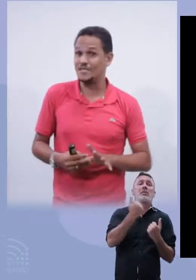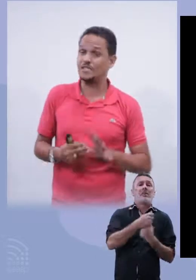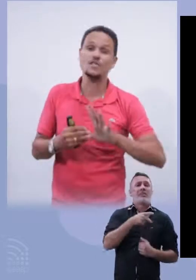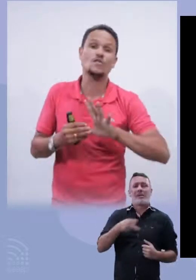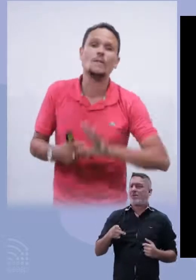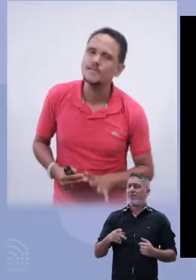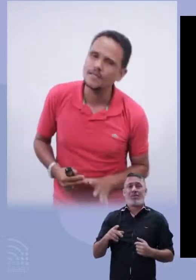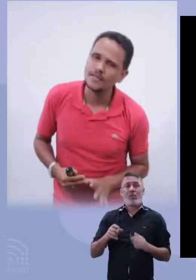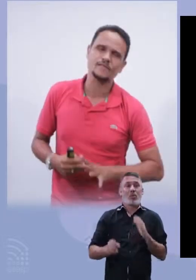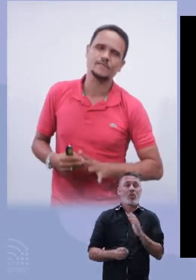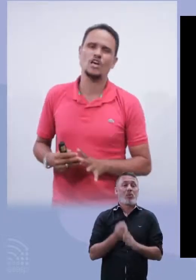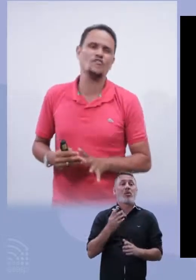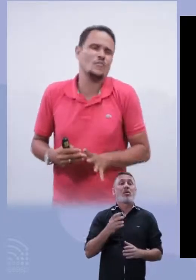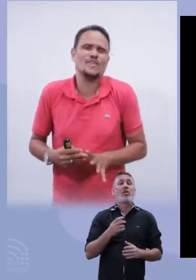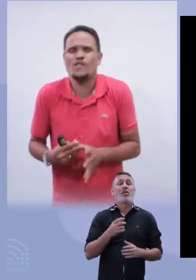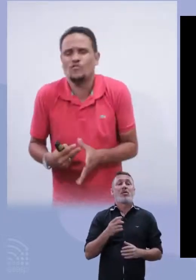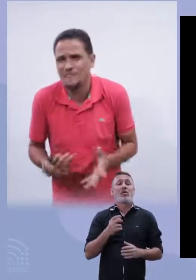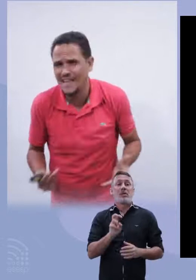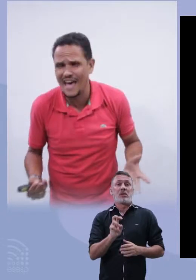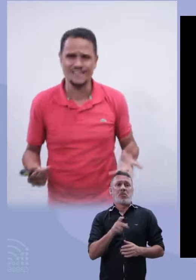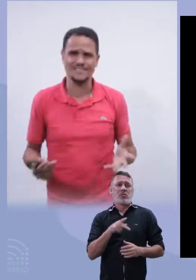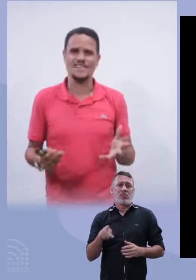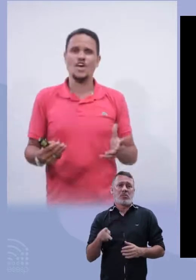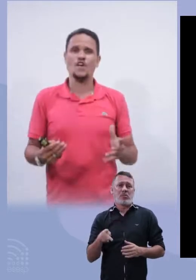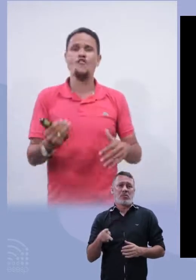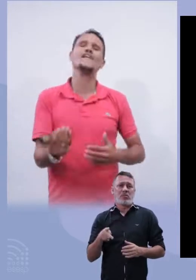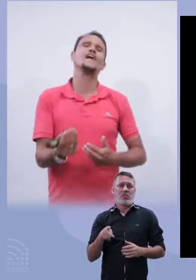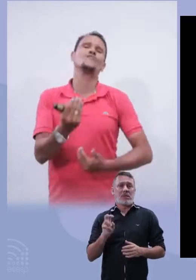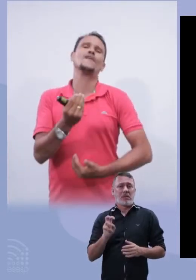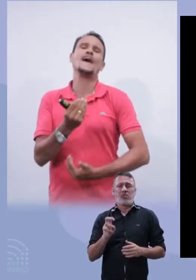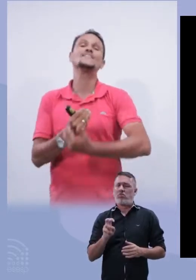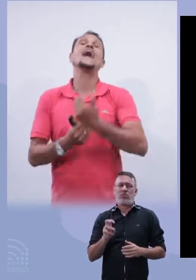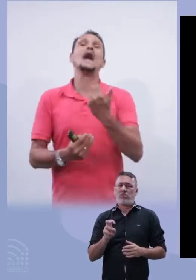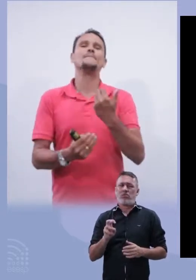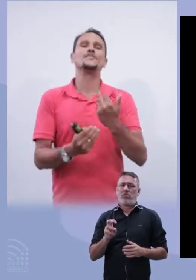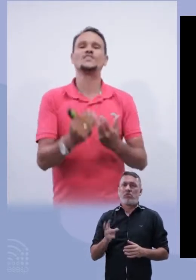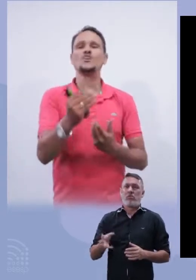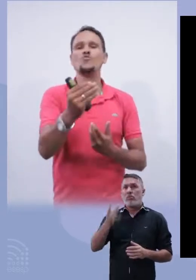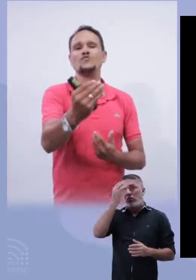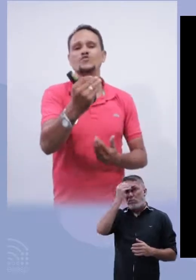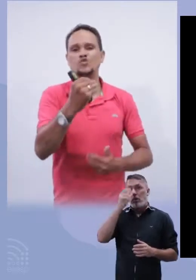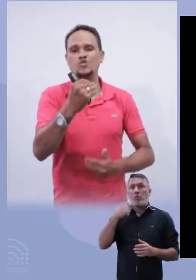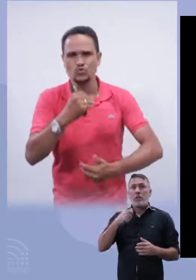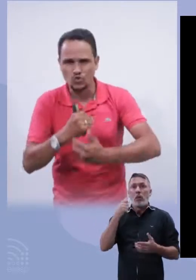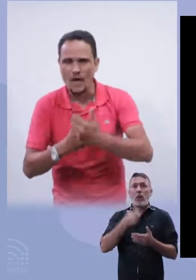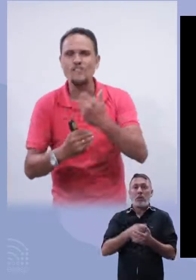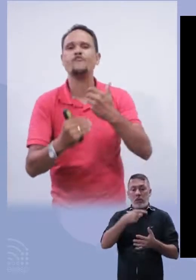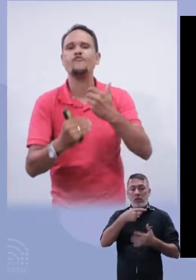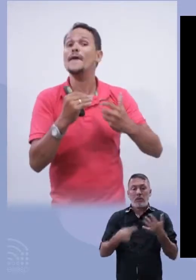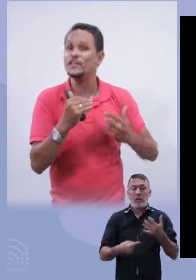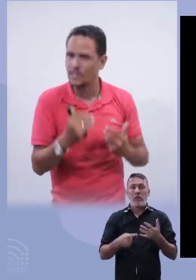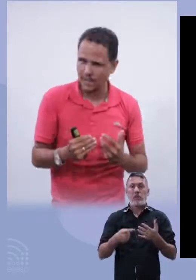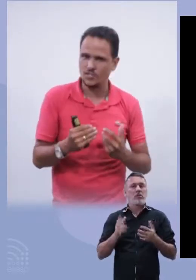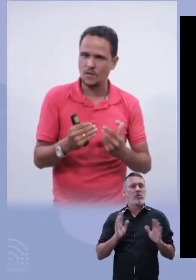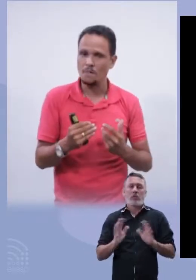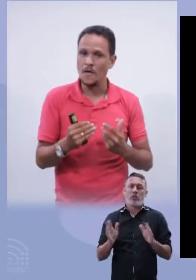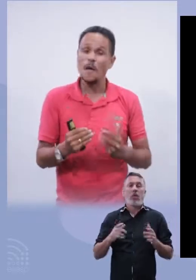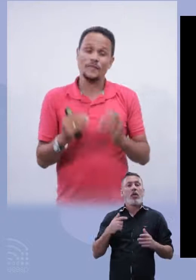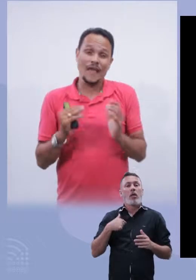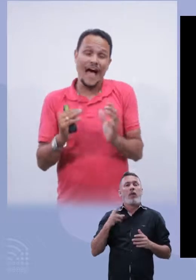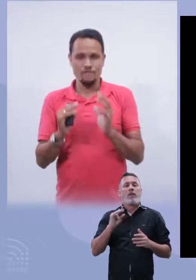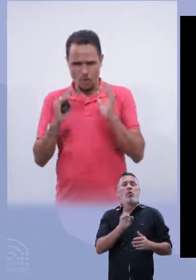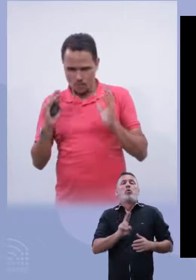Foram 5 presidentes. Nós não vamos decorar o nome deles. Eu vou falar com eles à medida que o assunto ele for